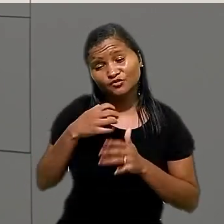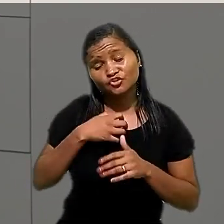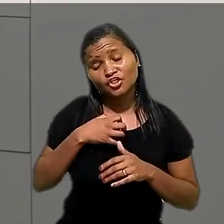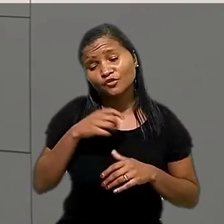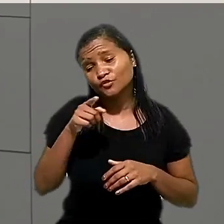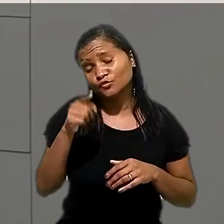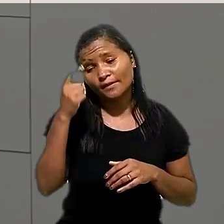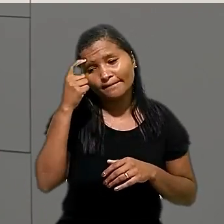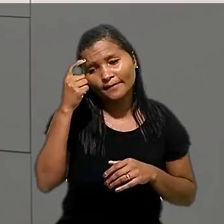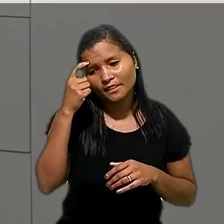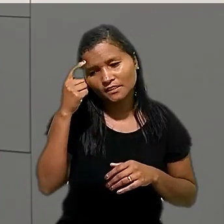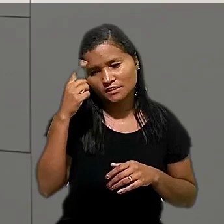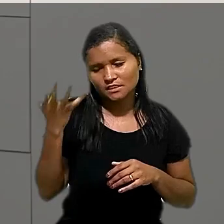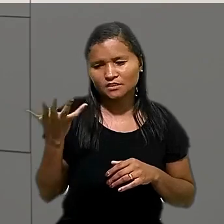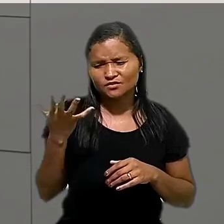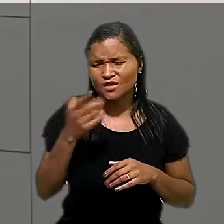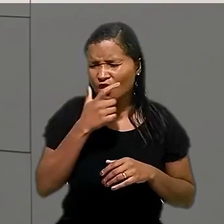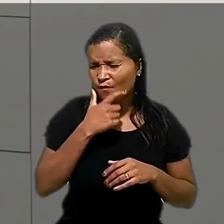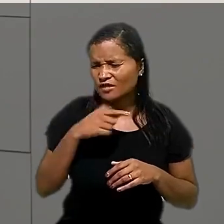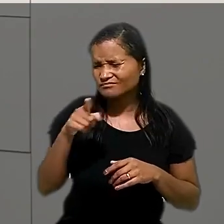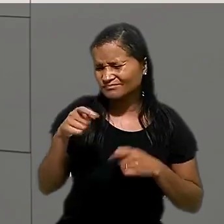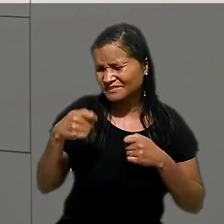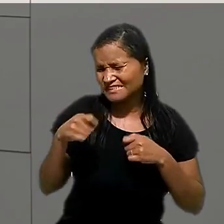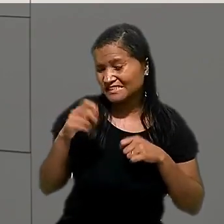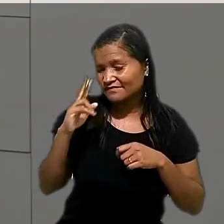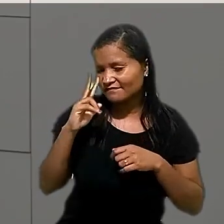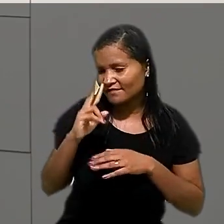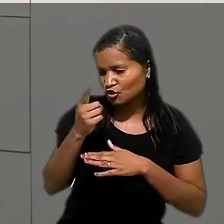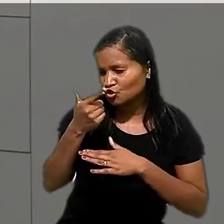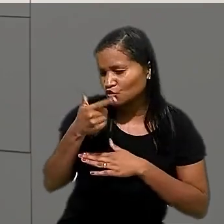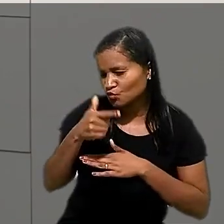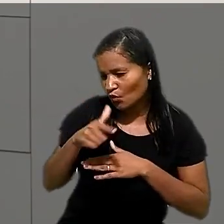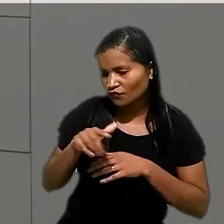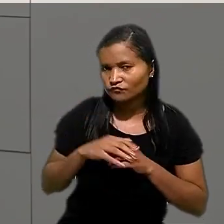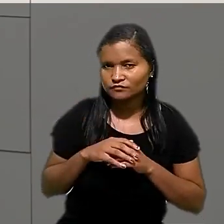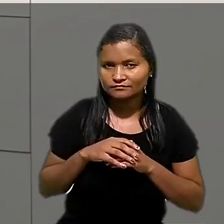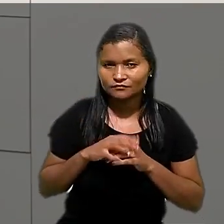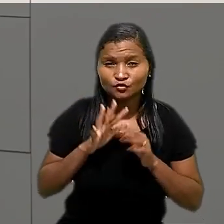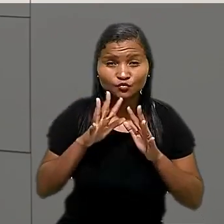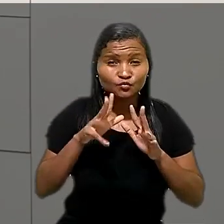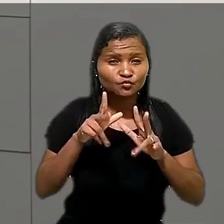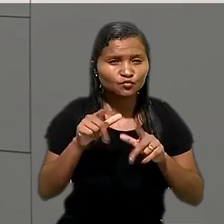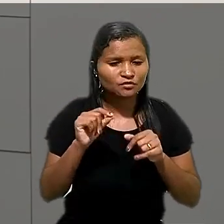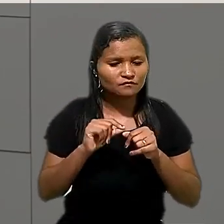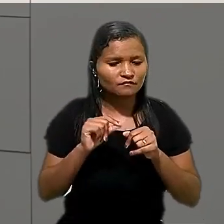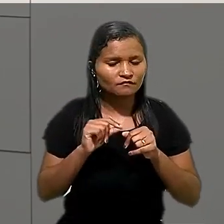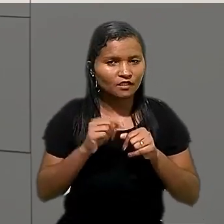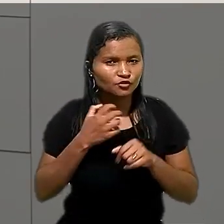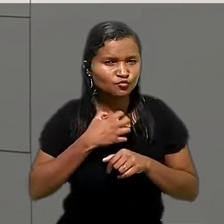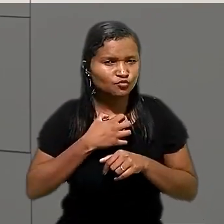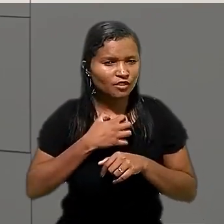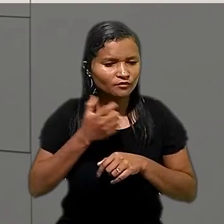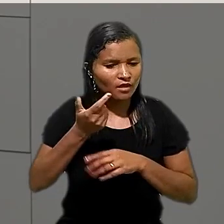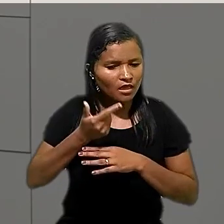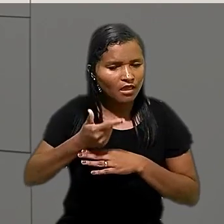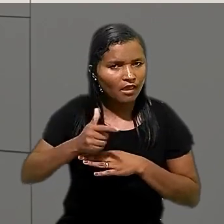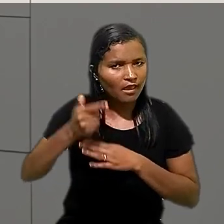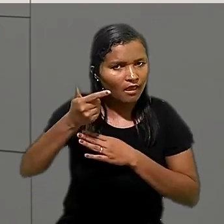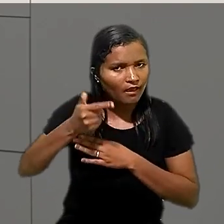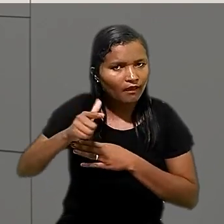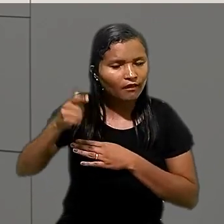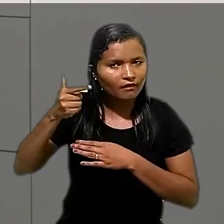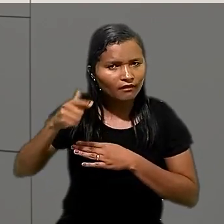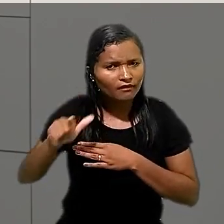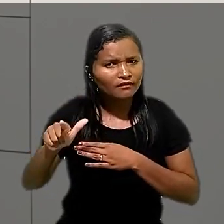da forma que você está pensando acho que você deveria rever tudo isso feito de uma forma repetitiva